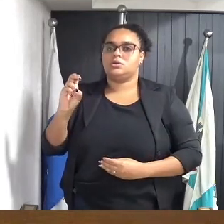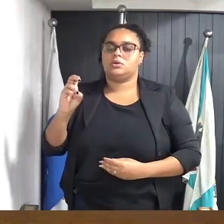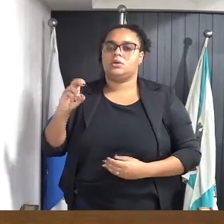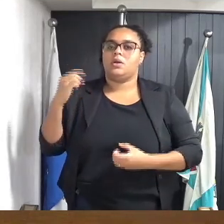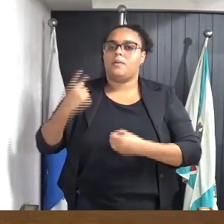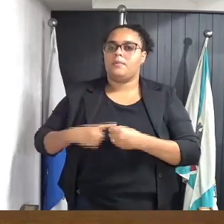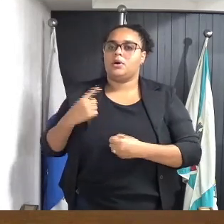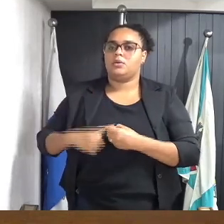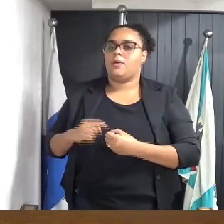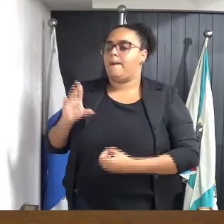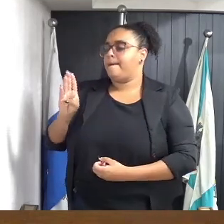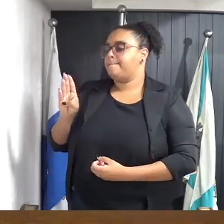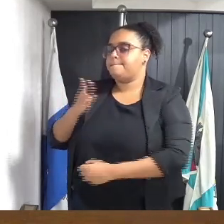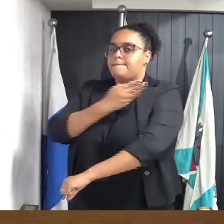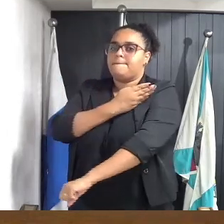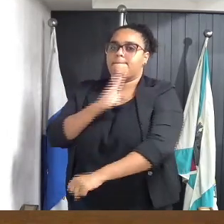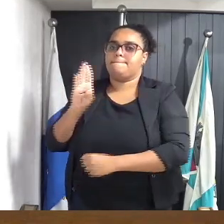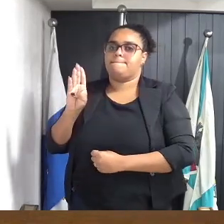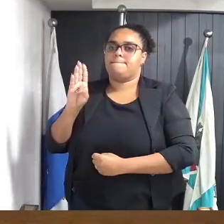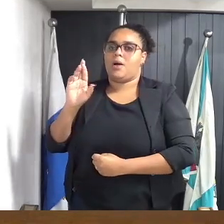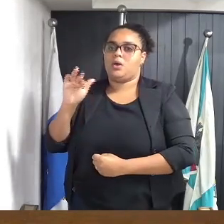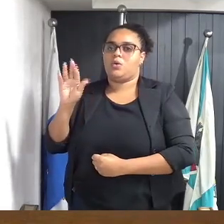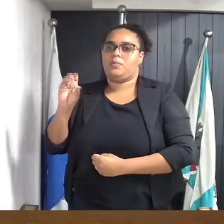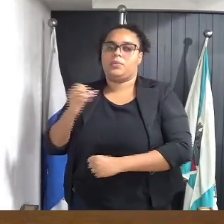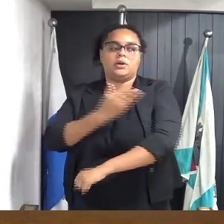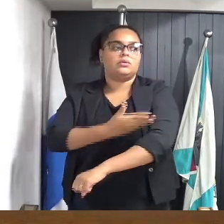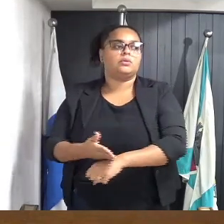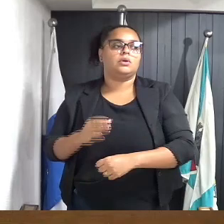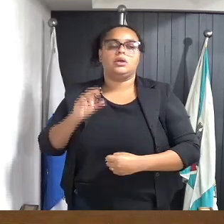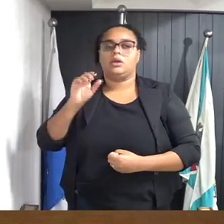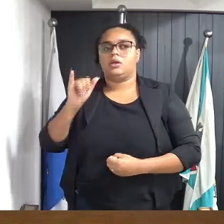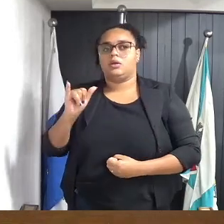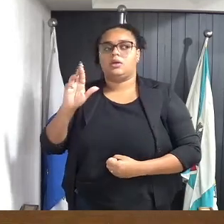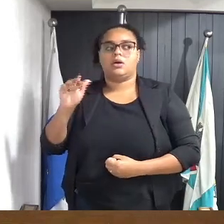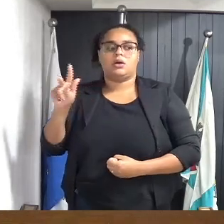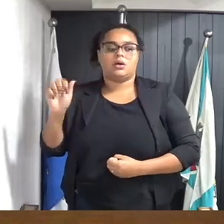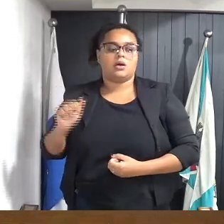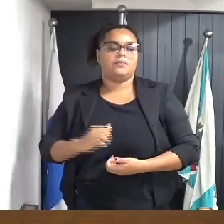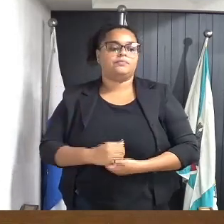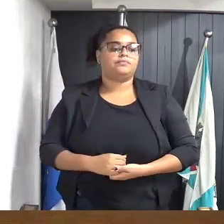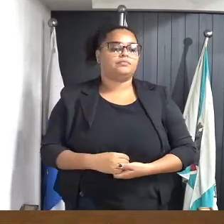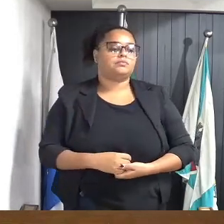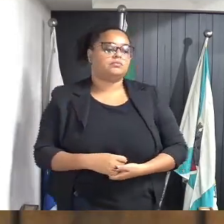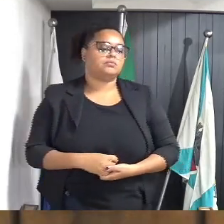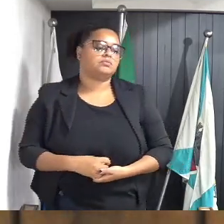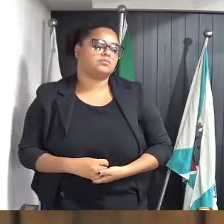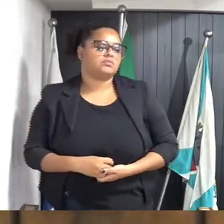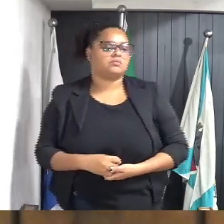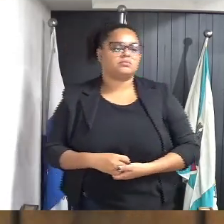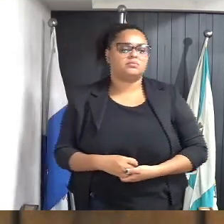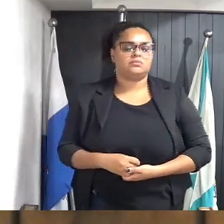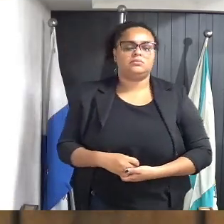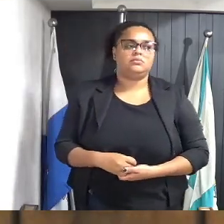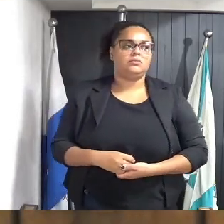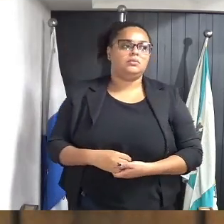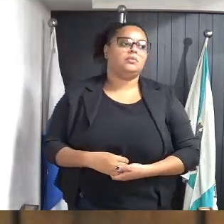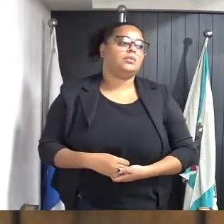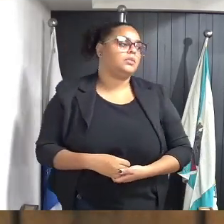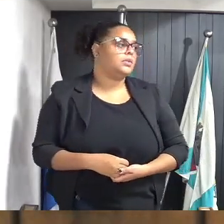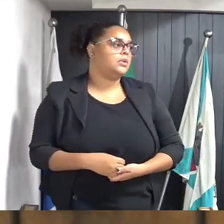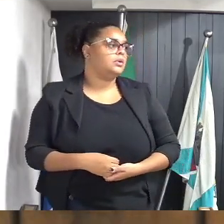da rua 5, bairro Barro Branco e Jardim Anhangá, terceiro distrito deste município.